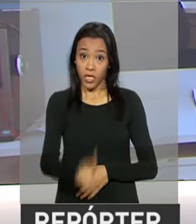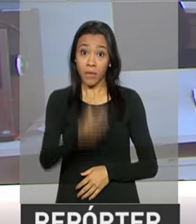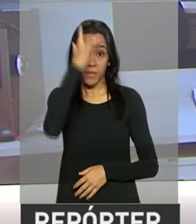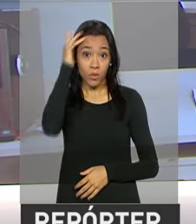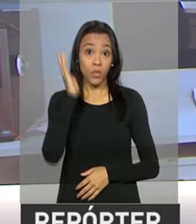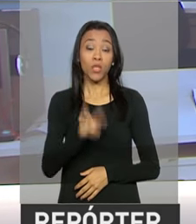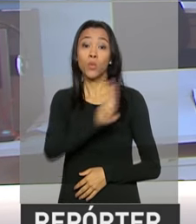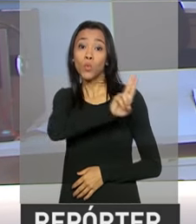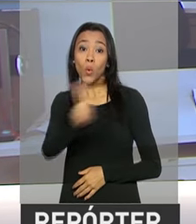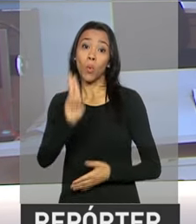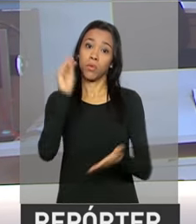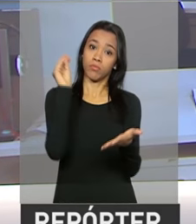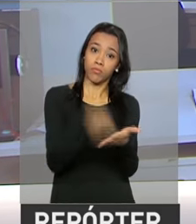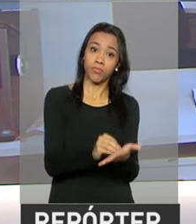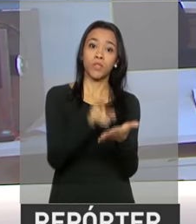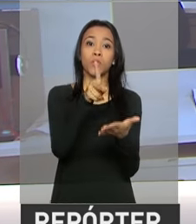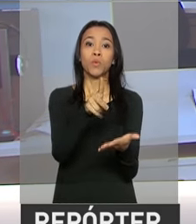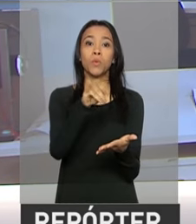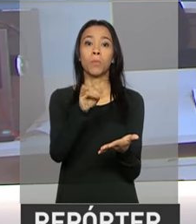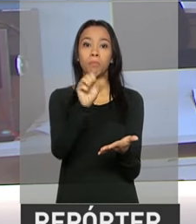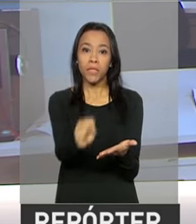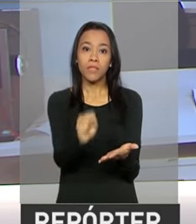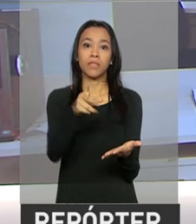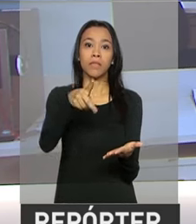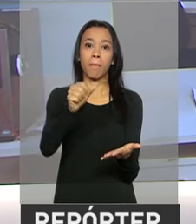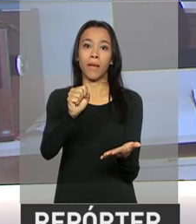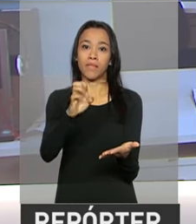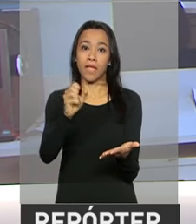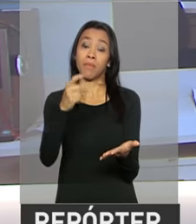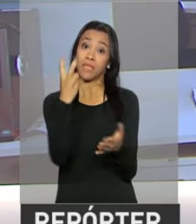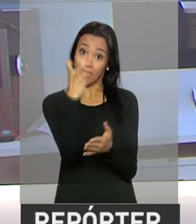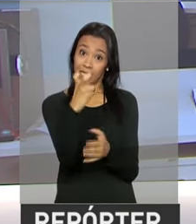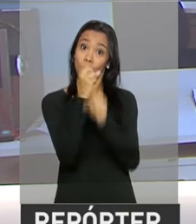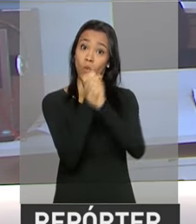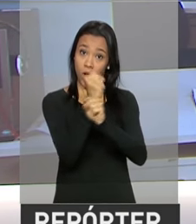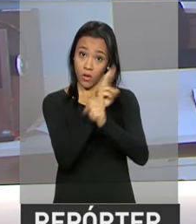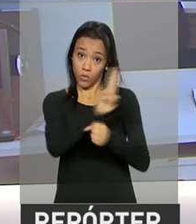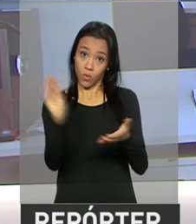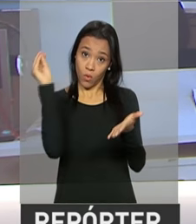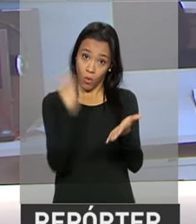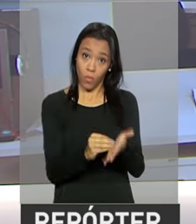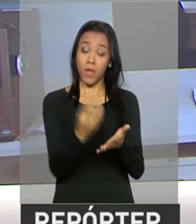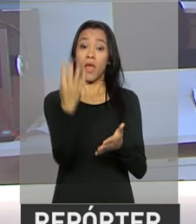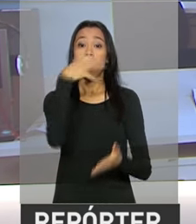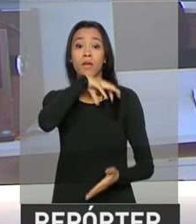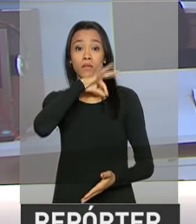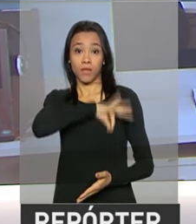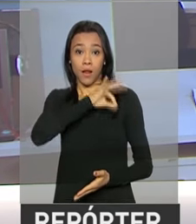está cadastrado no PIS/PASEP há pelo menos 5 anos, recebeu remuneração mensal média de